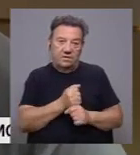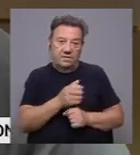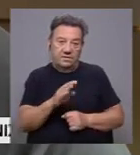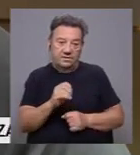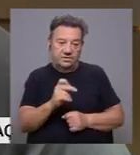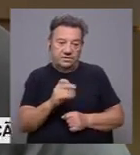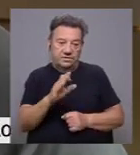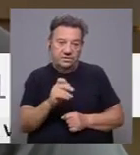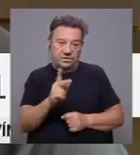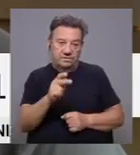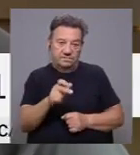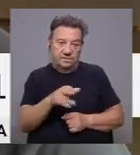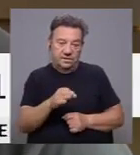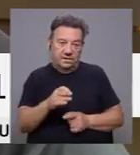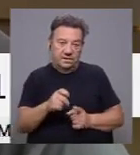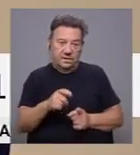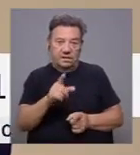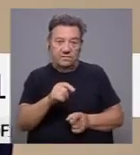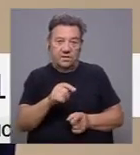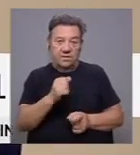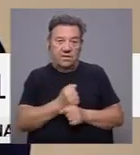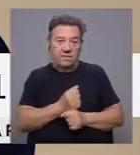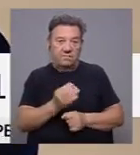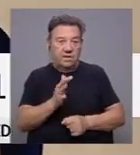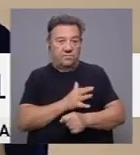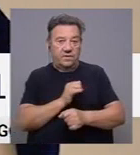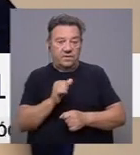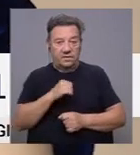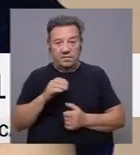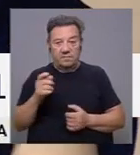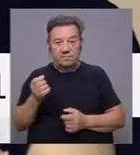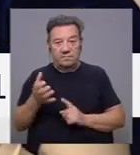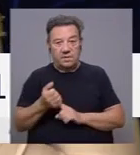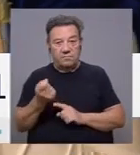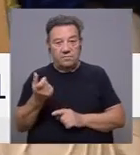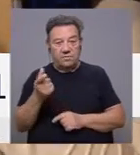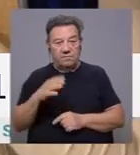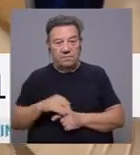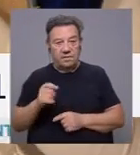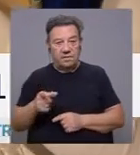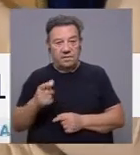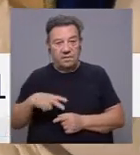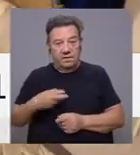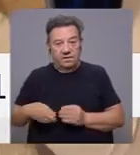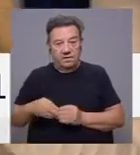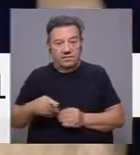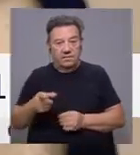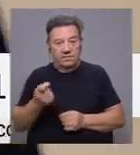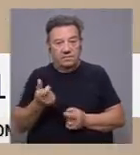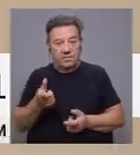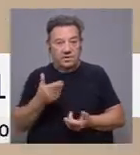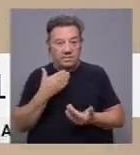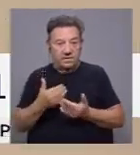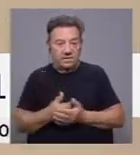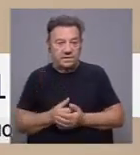Shakespeare, também que é uma das obras mais poéticas de Shakespeare, e nós pegámos um pouco para enriquecer um pouco a